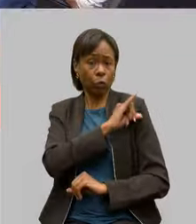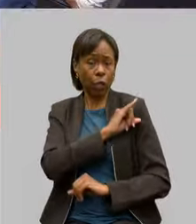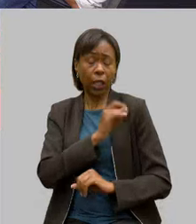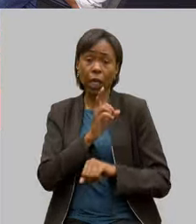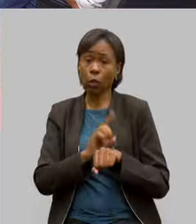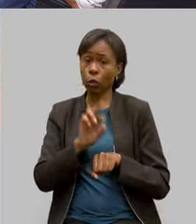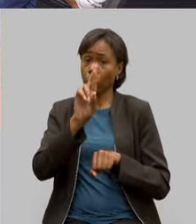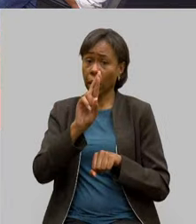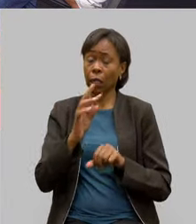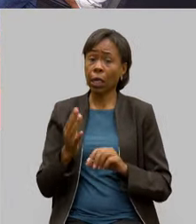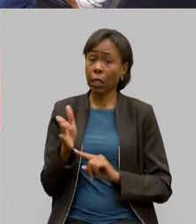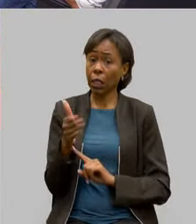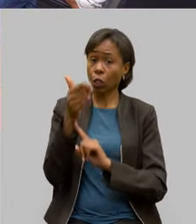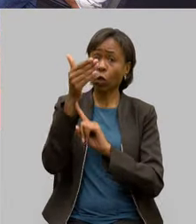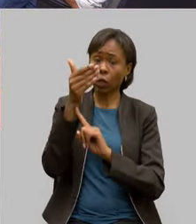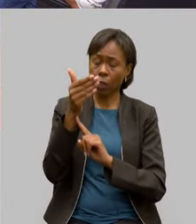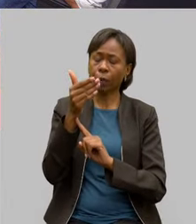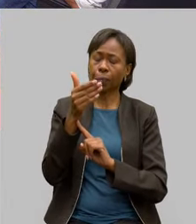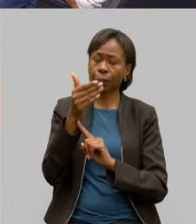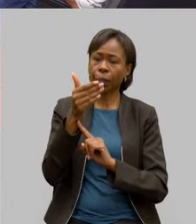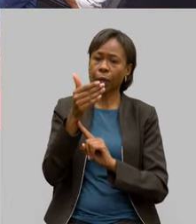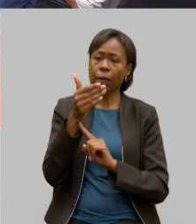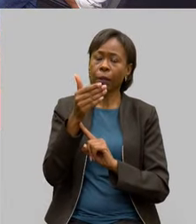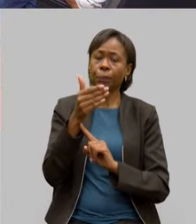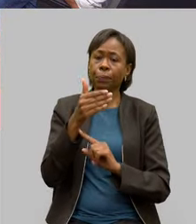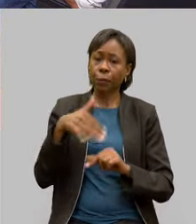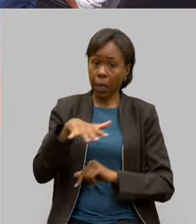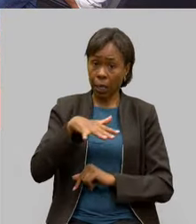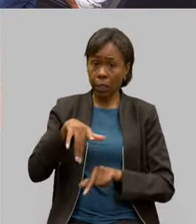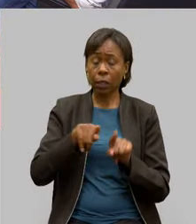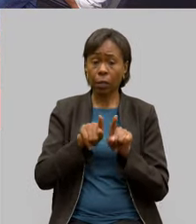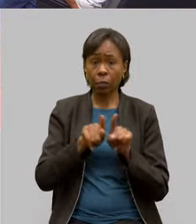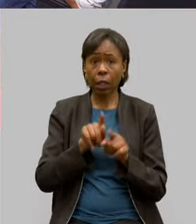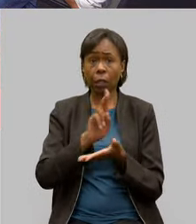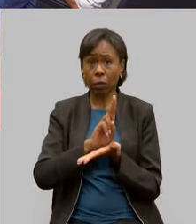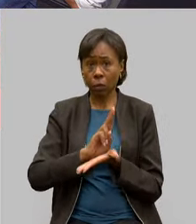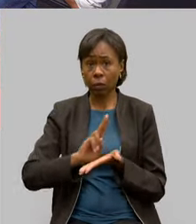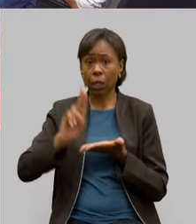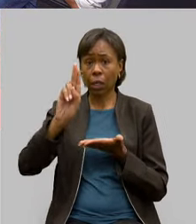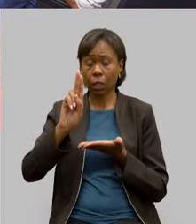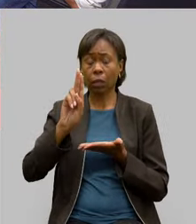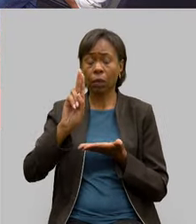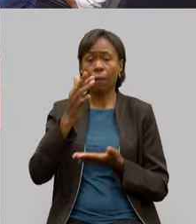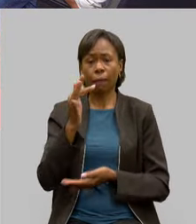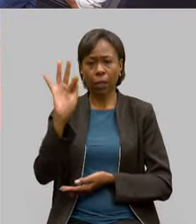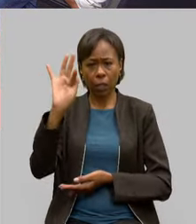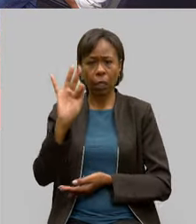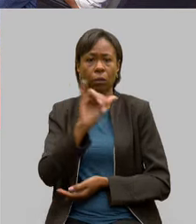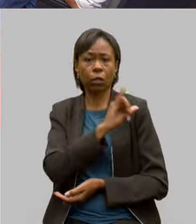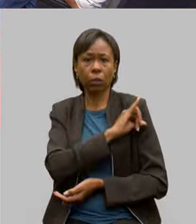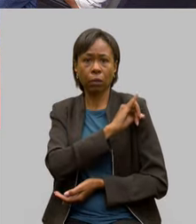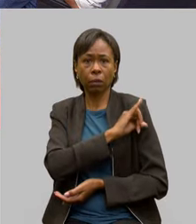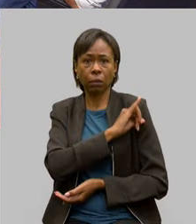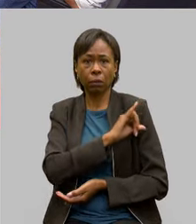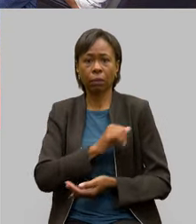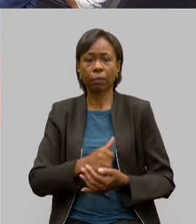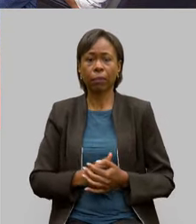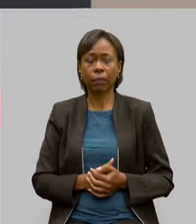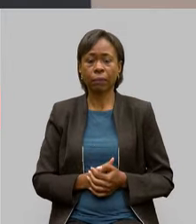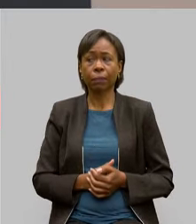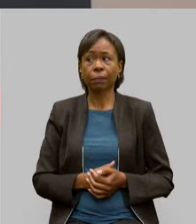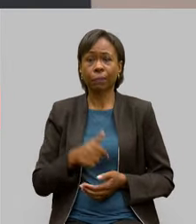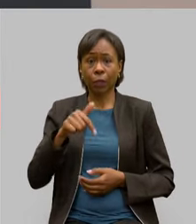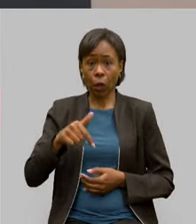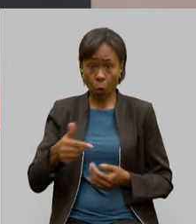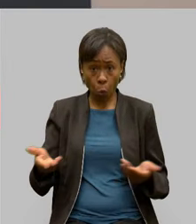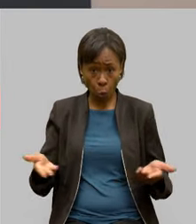tecnologia de processos químicos e bioquímicos pela Universidade Federal do Rio de Janeiro atualmente é